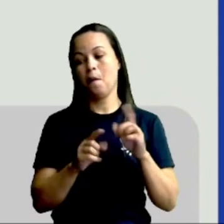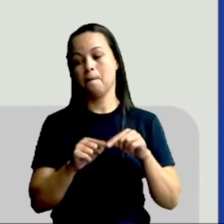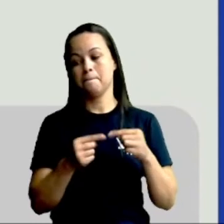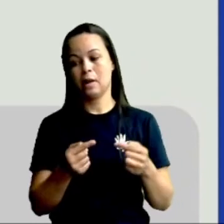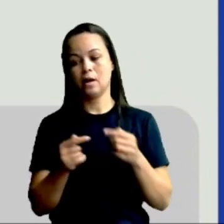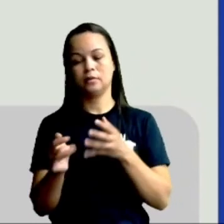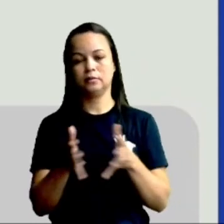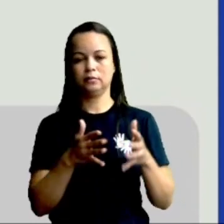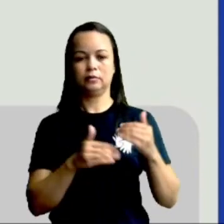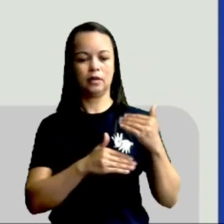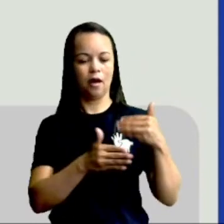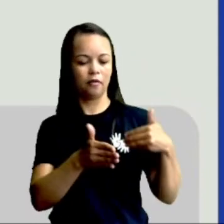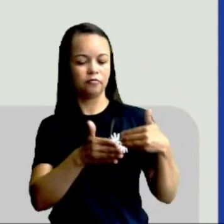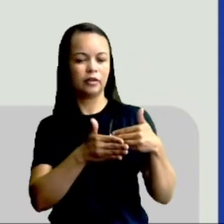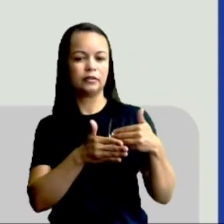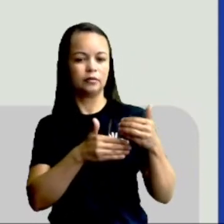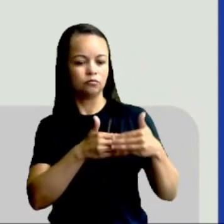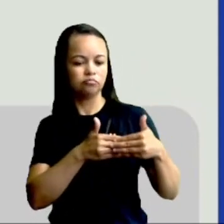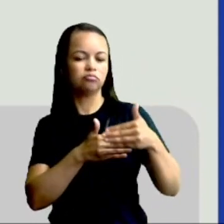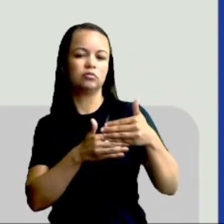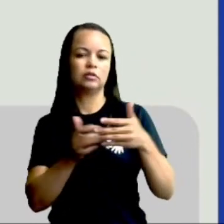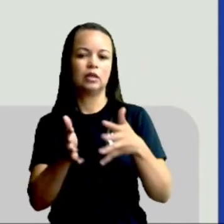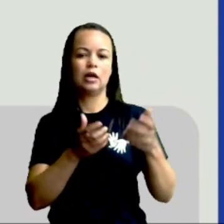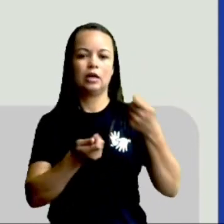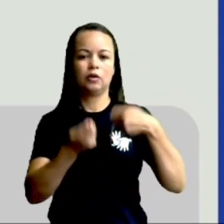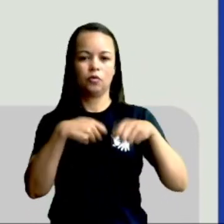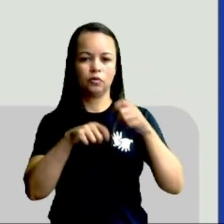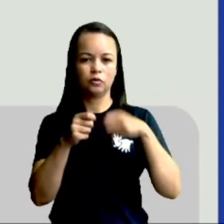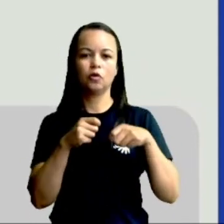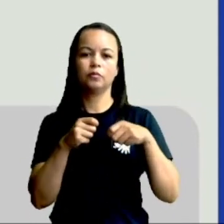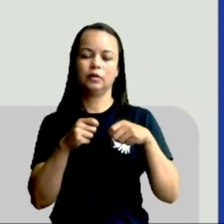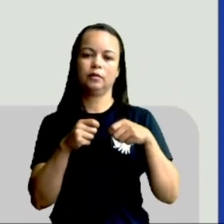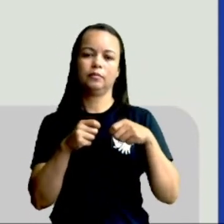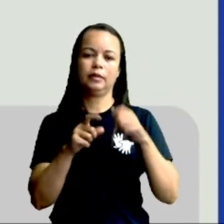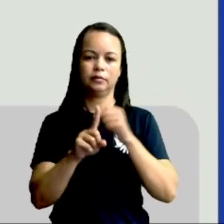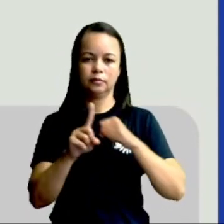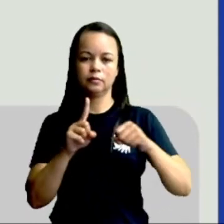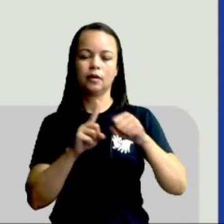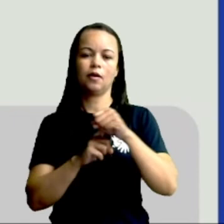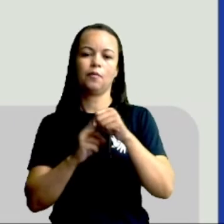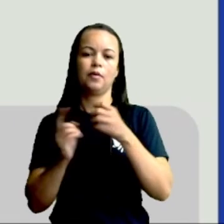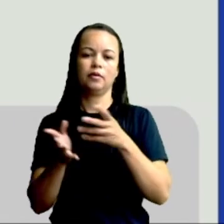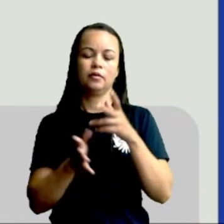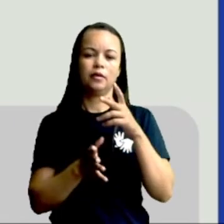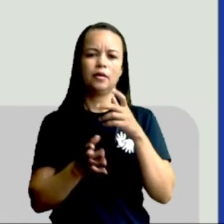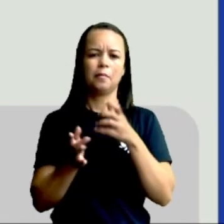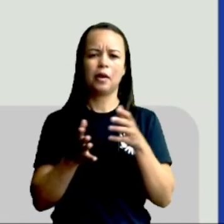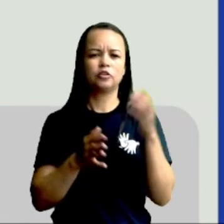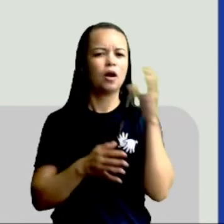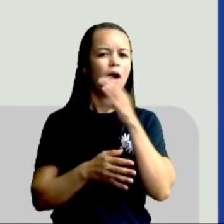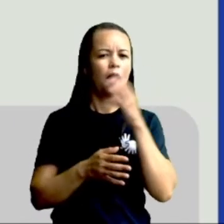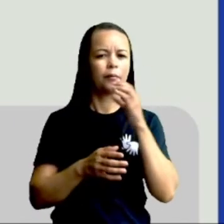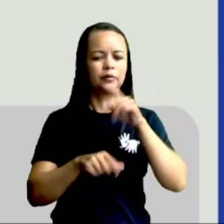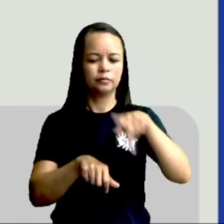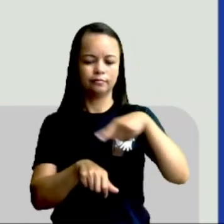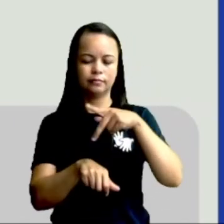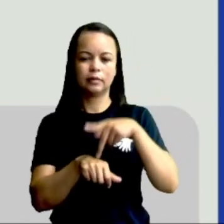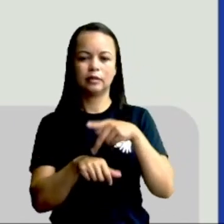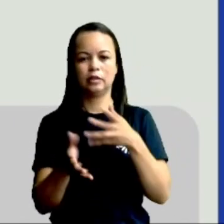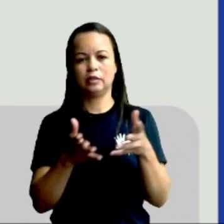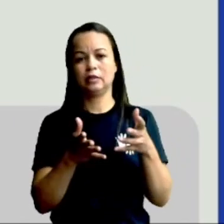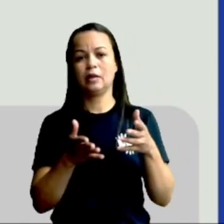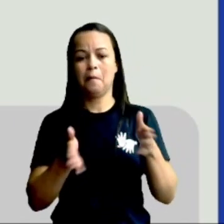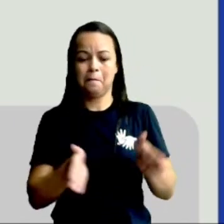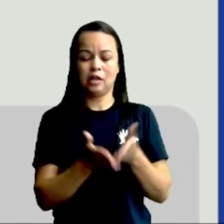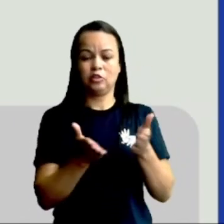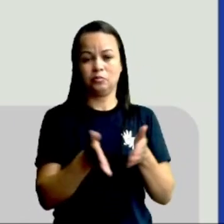apesar de estar avançando socialmente, economicamente falando, mais rápido que o restante do país, ainda mantém o título de